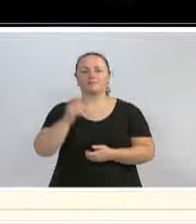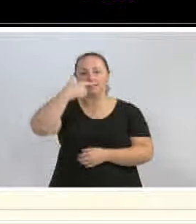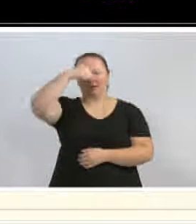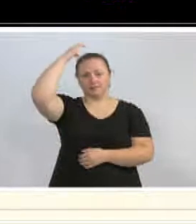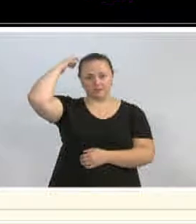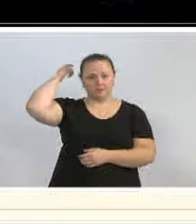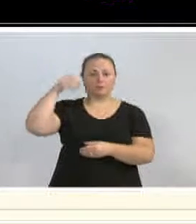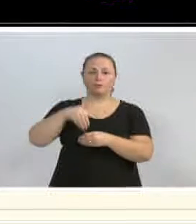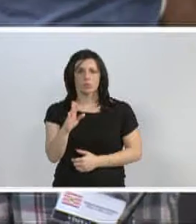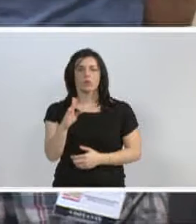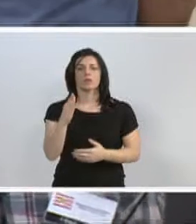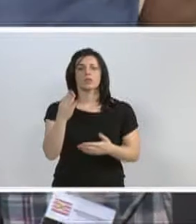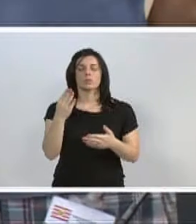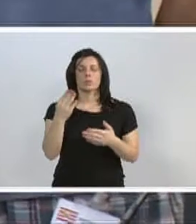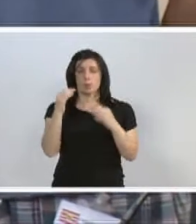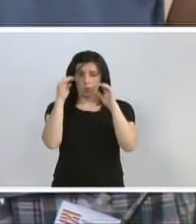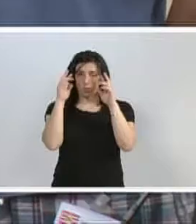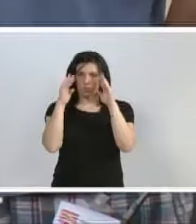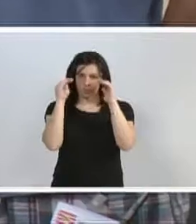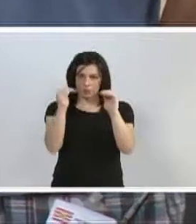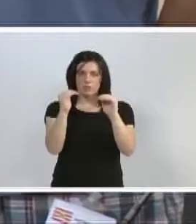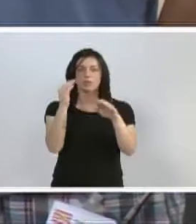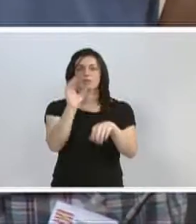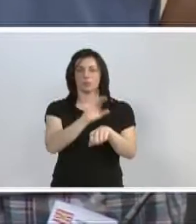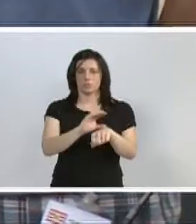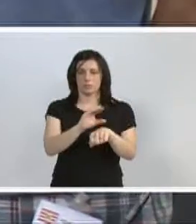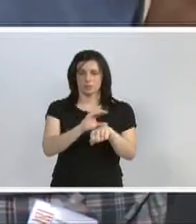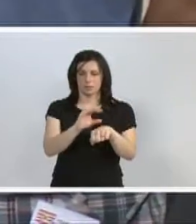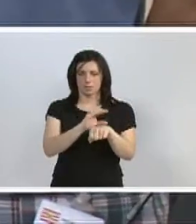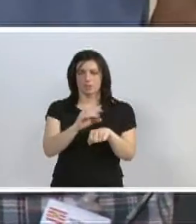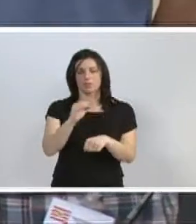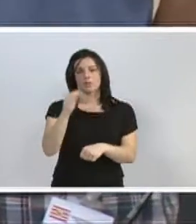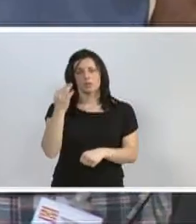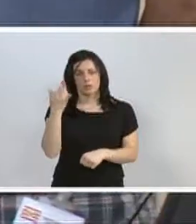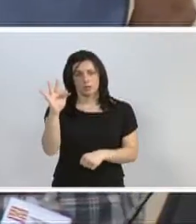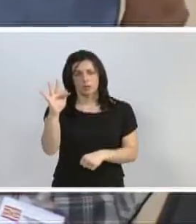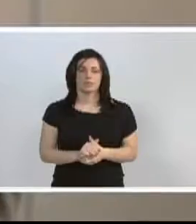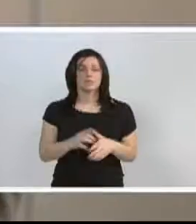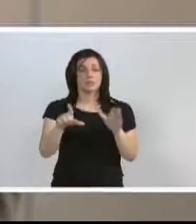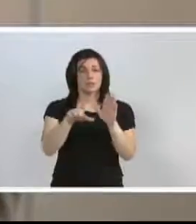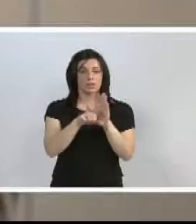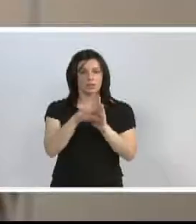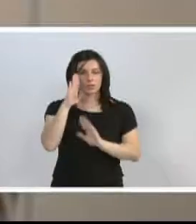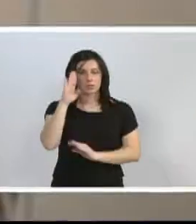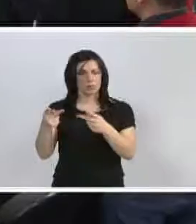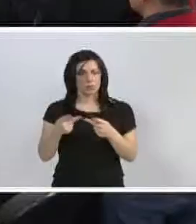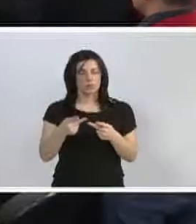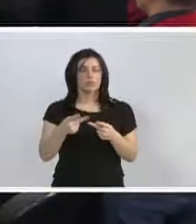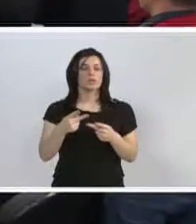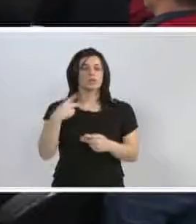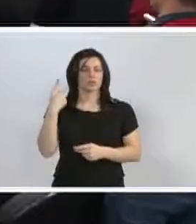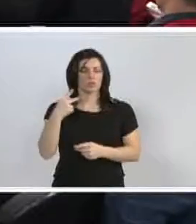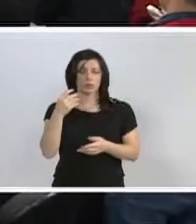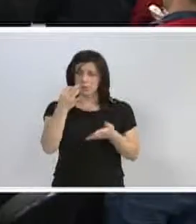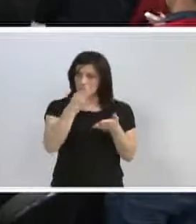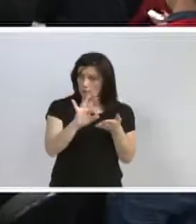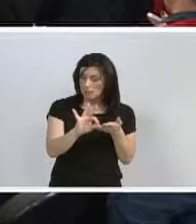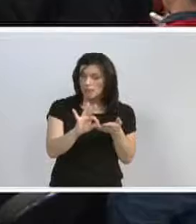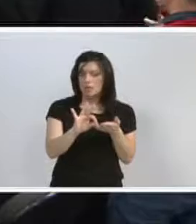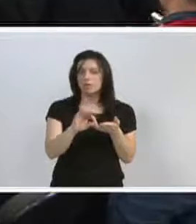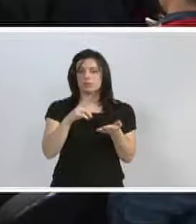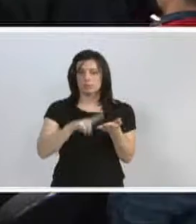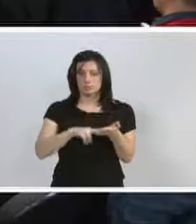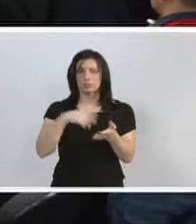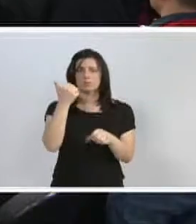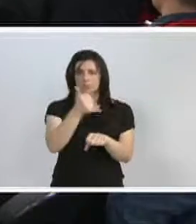no legislativo foi a entrada do vereador suplente sílvio zimmermann o neto do psdb que assumiu a cadeira